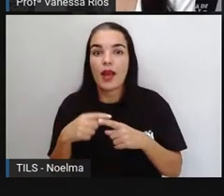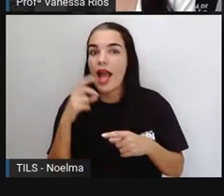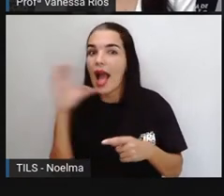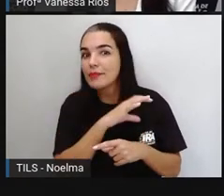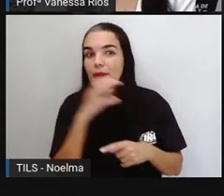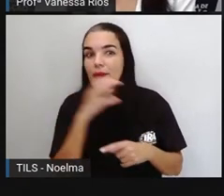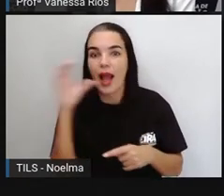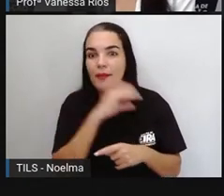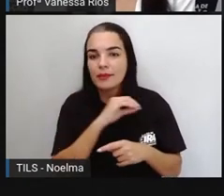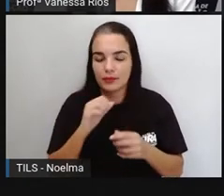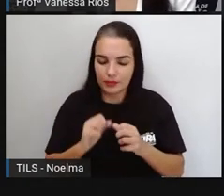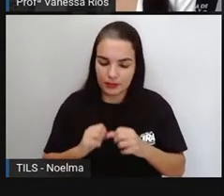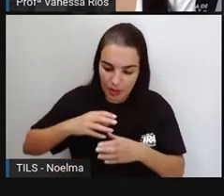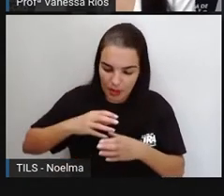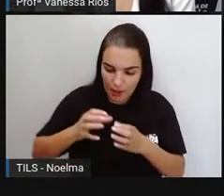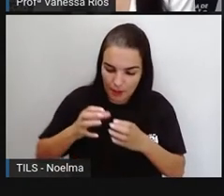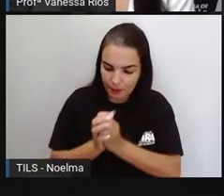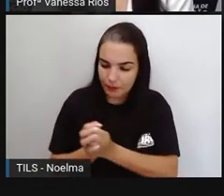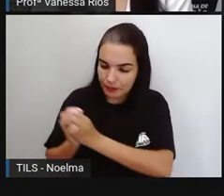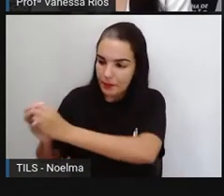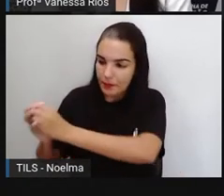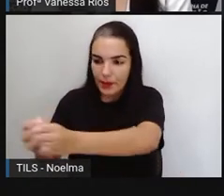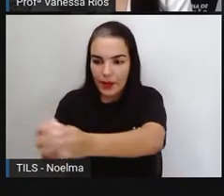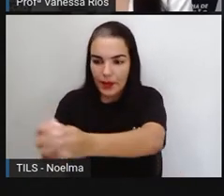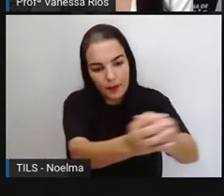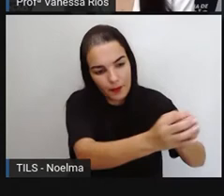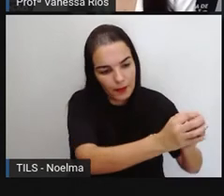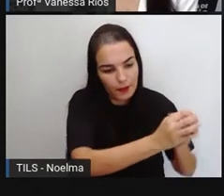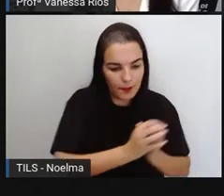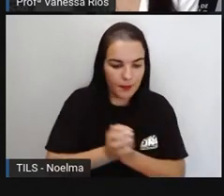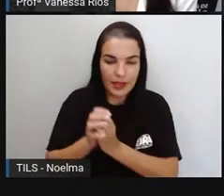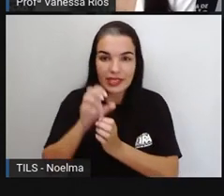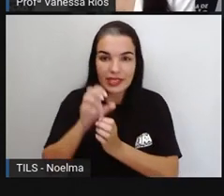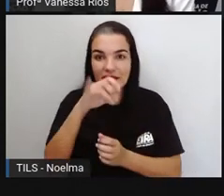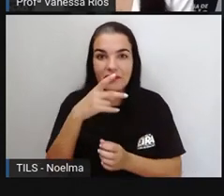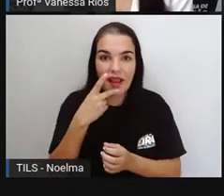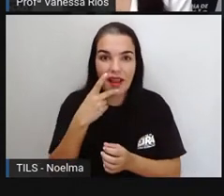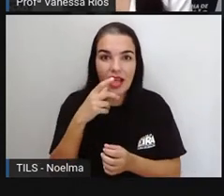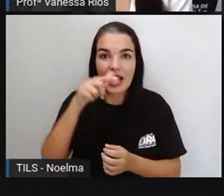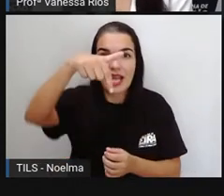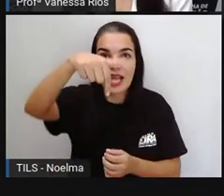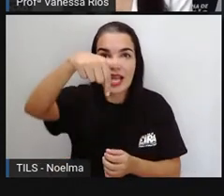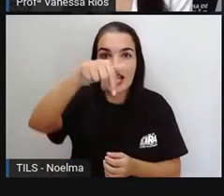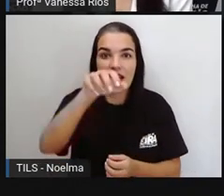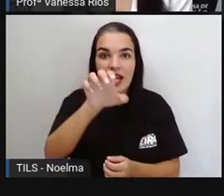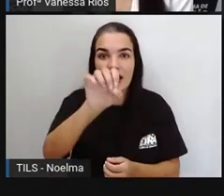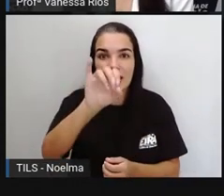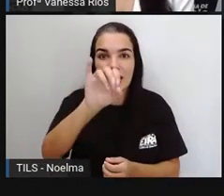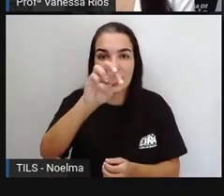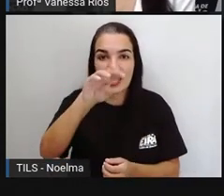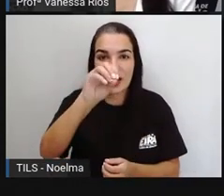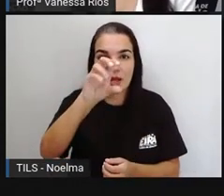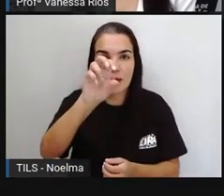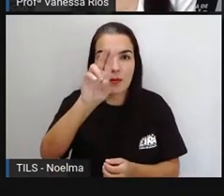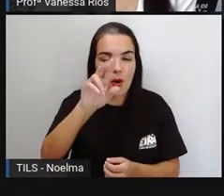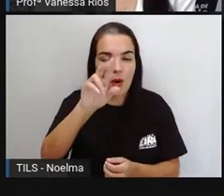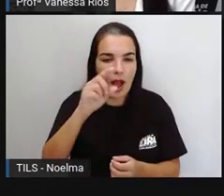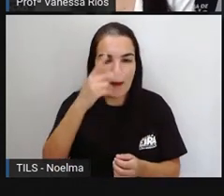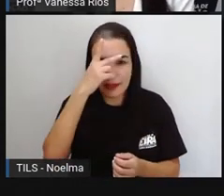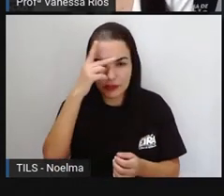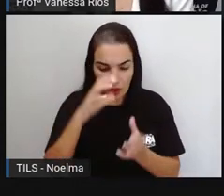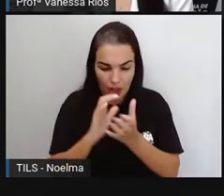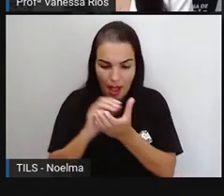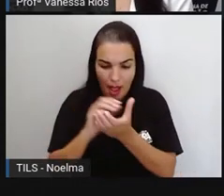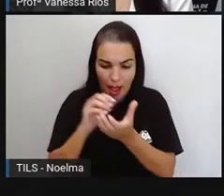passem a bola. Quando ela disser queimou, quem estiver com a bola em mãos é eliminado. E a gente percebe também